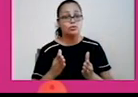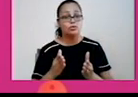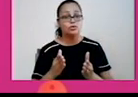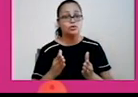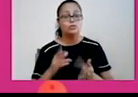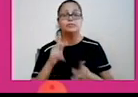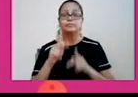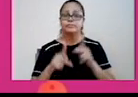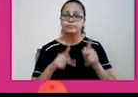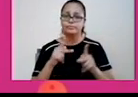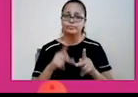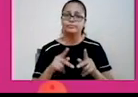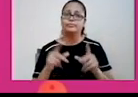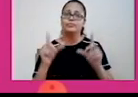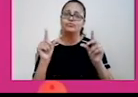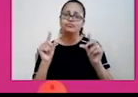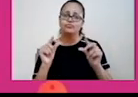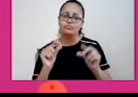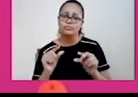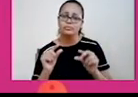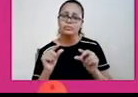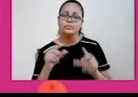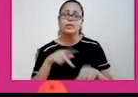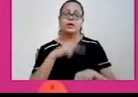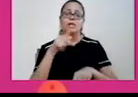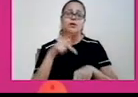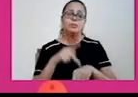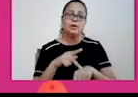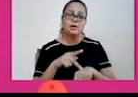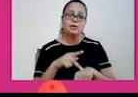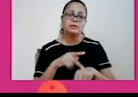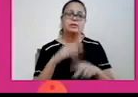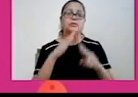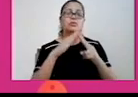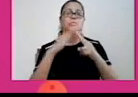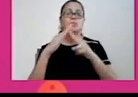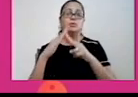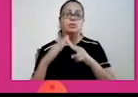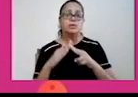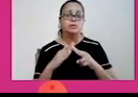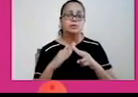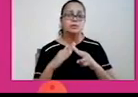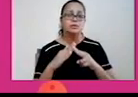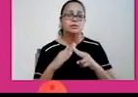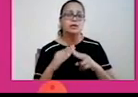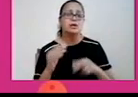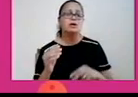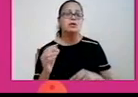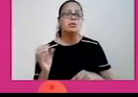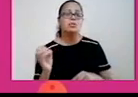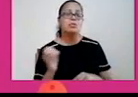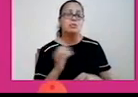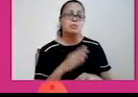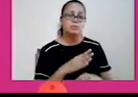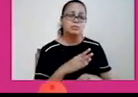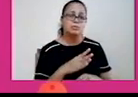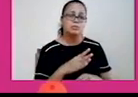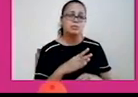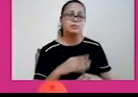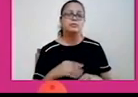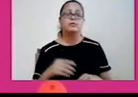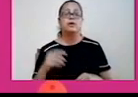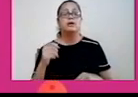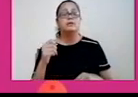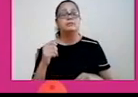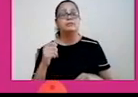vegetativo muito baixo. É um país ainda com uma urbanização recente. Apesar da gente ver que teve uma acelerada urbanização, a